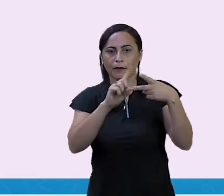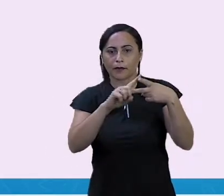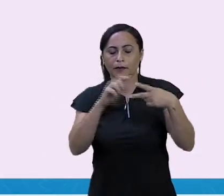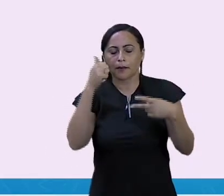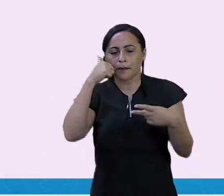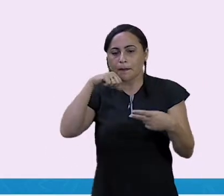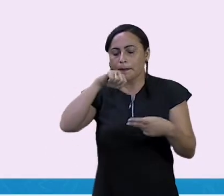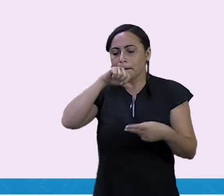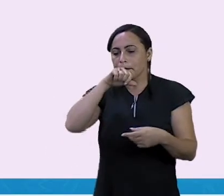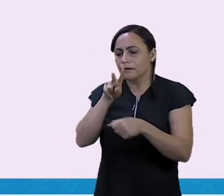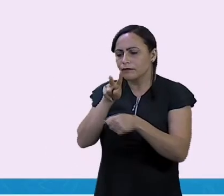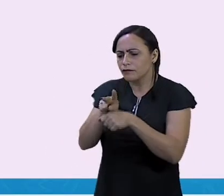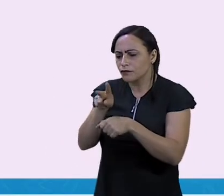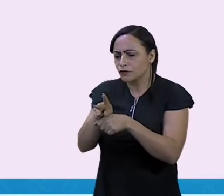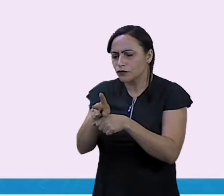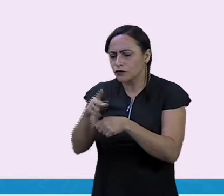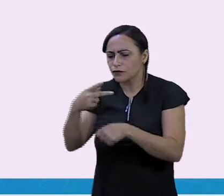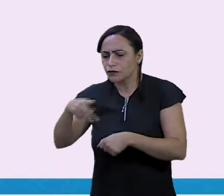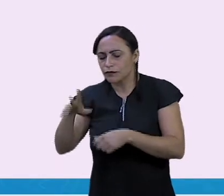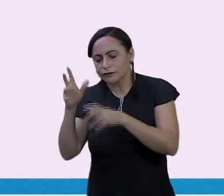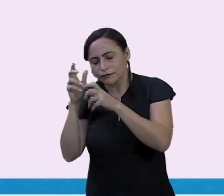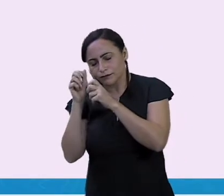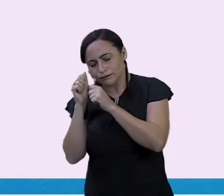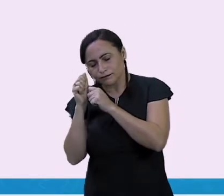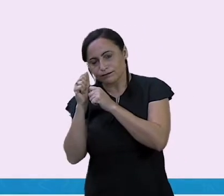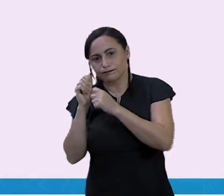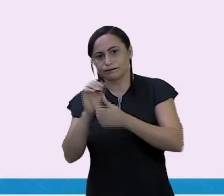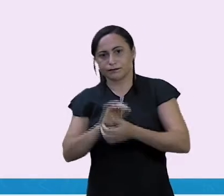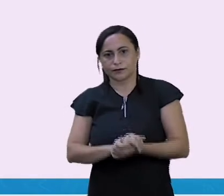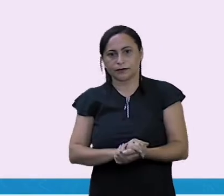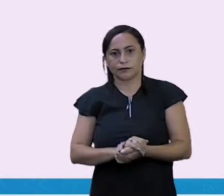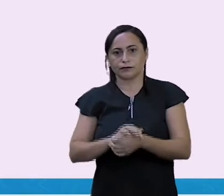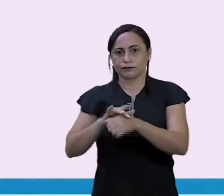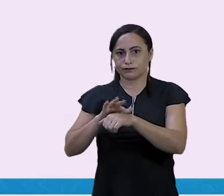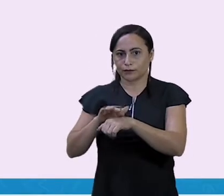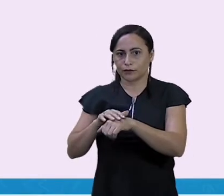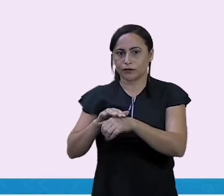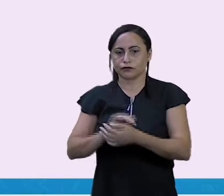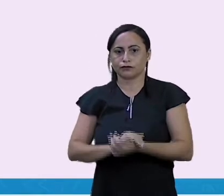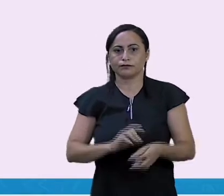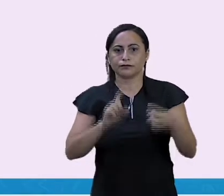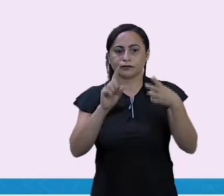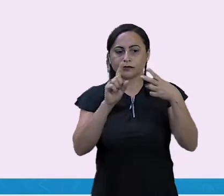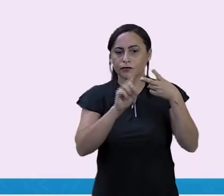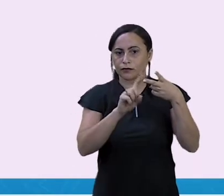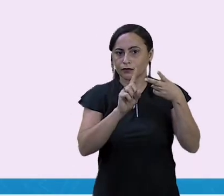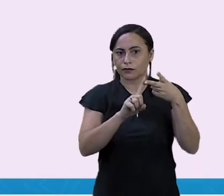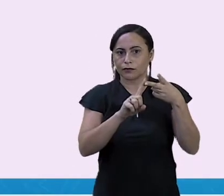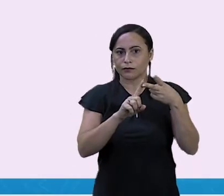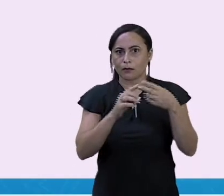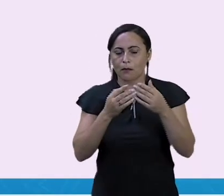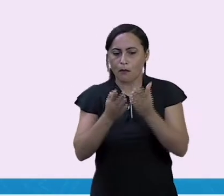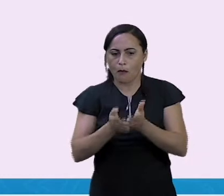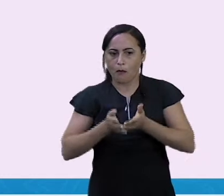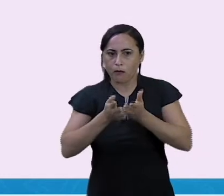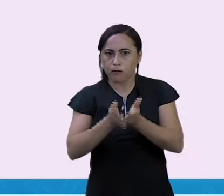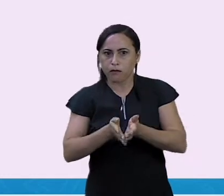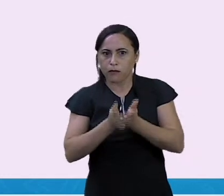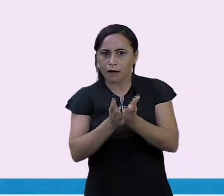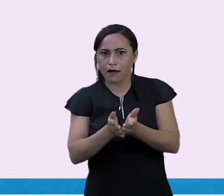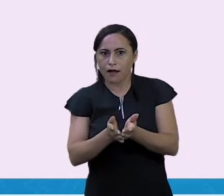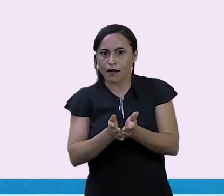doente. O barco à vela foi movido pelo vento. Quando acabou a